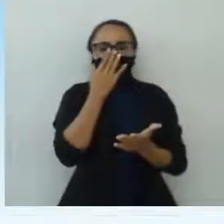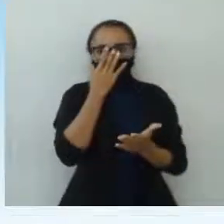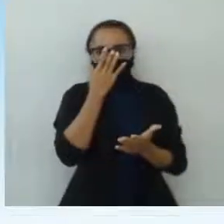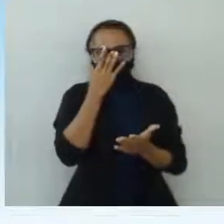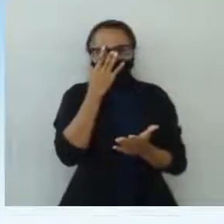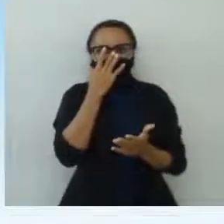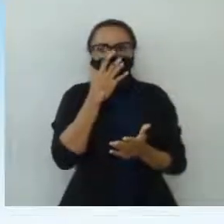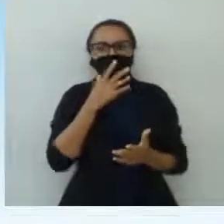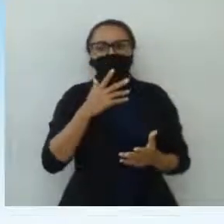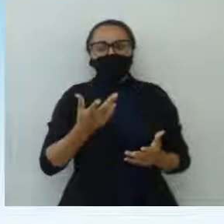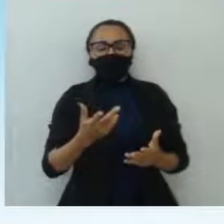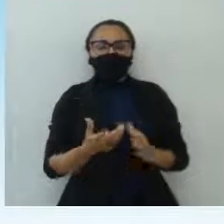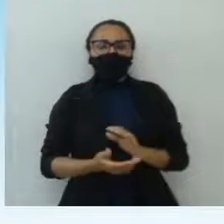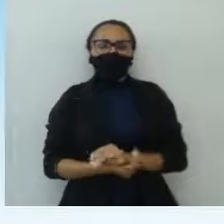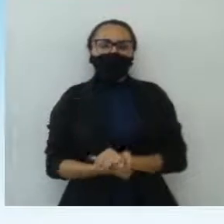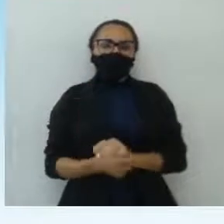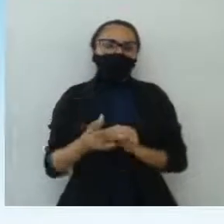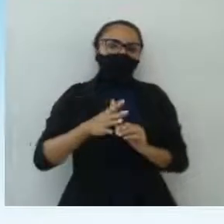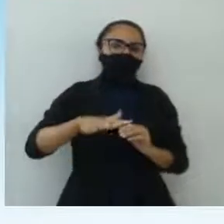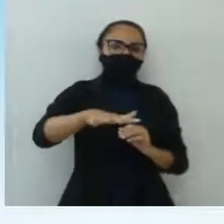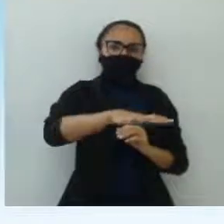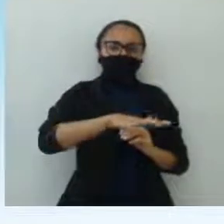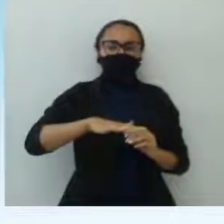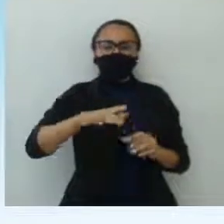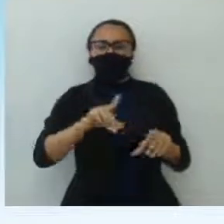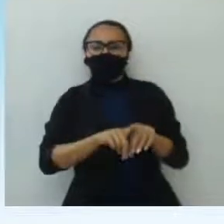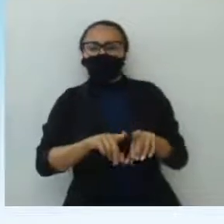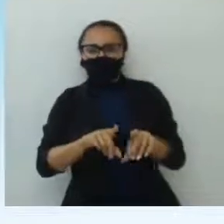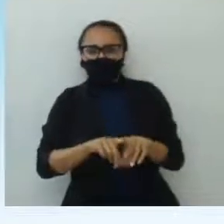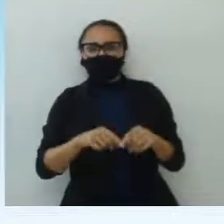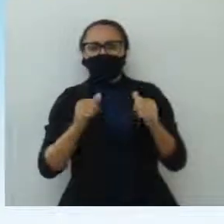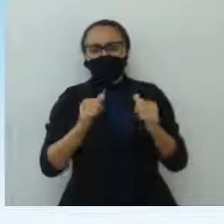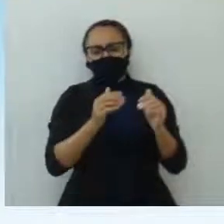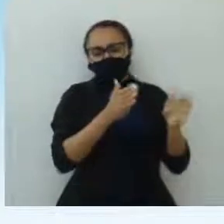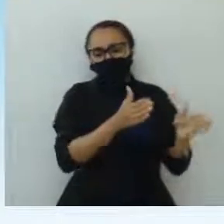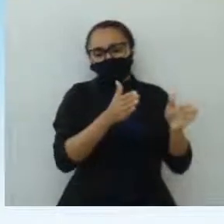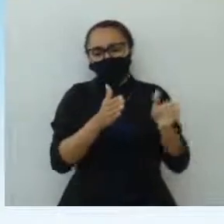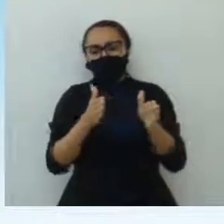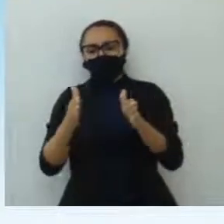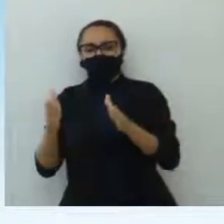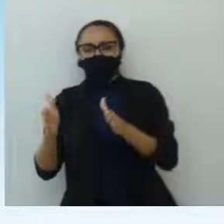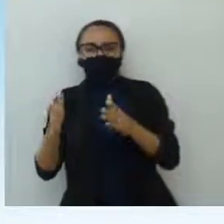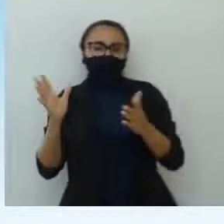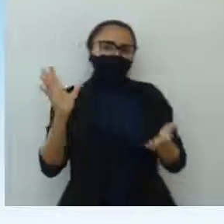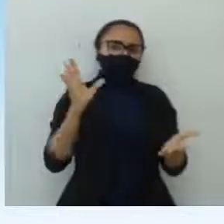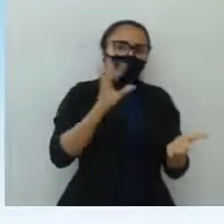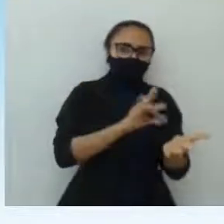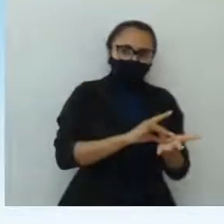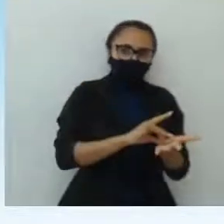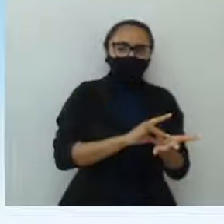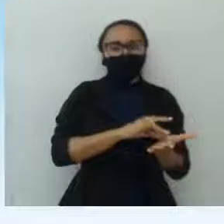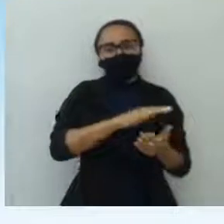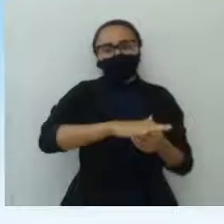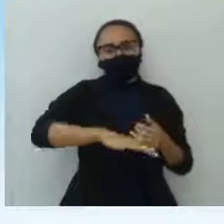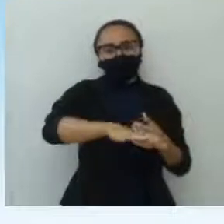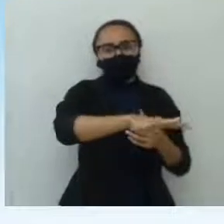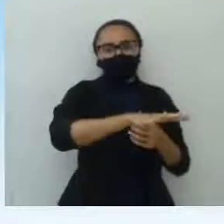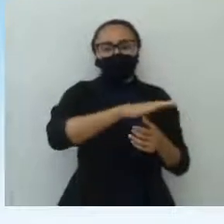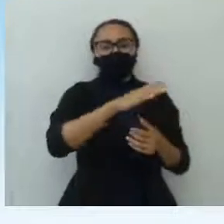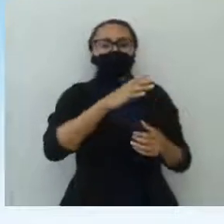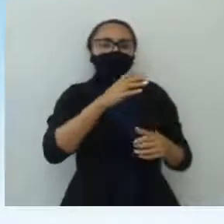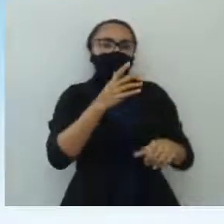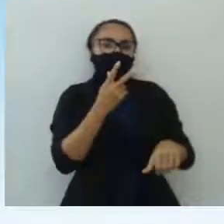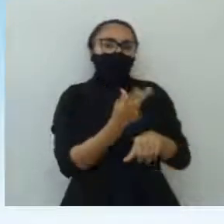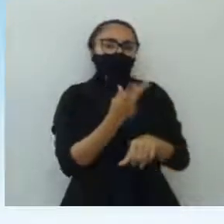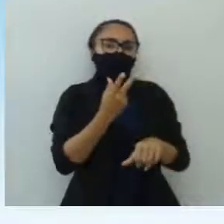onde decorrem os fatos. E aí o espaço, a gente também pode fazer uma divisão. O espaço real, que é aonde acontece